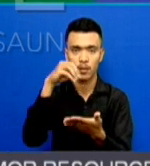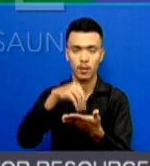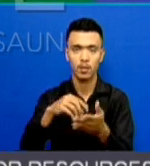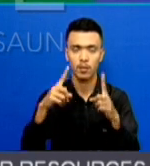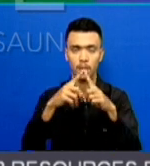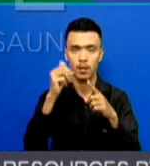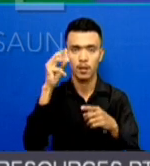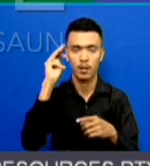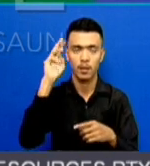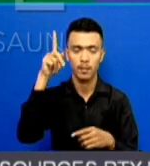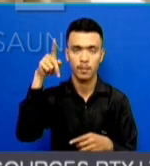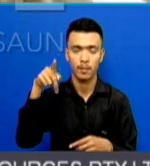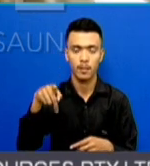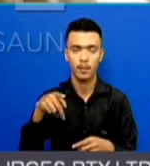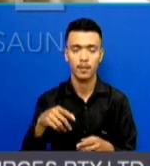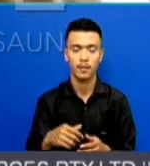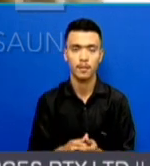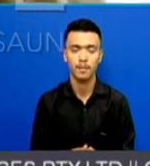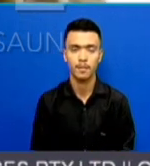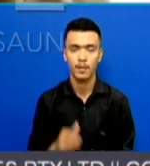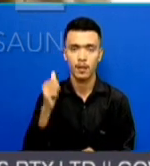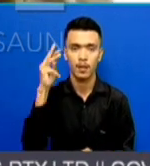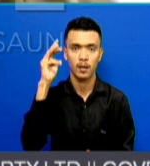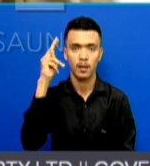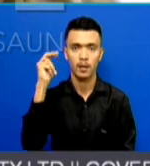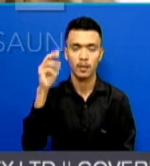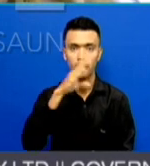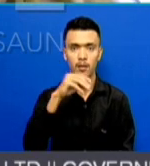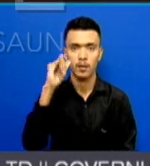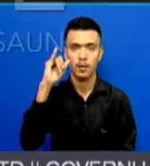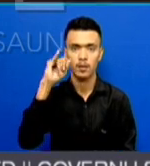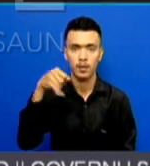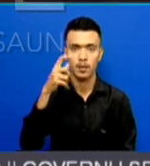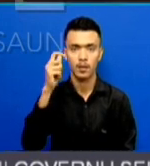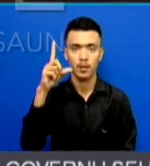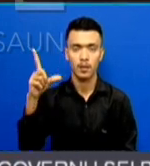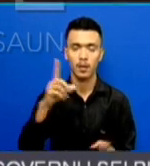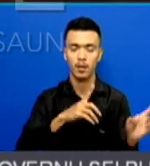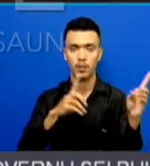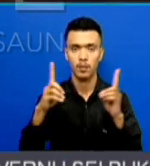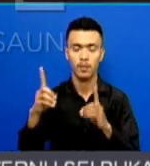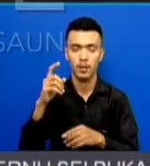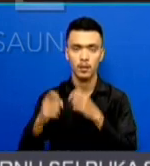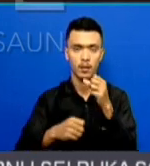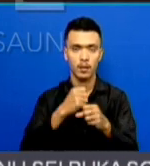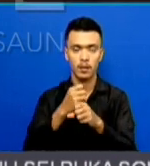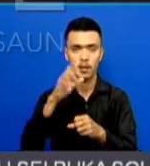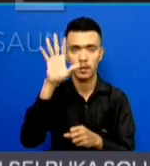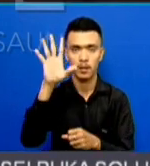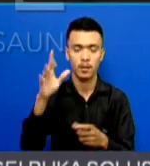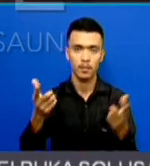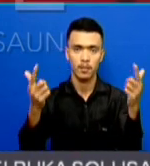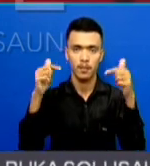ANP, Mura Krai, Timor GEP, ANM no IZL, at implementa batina Lima Mai. Idade